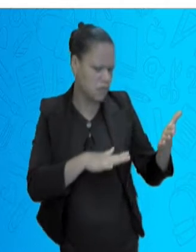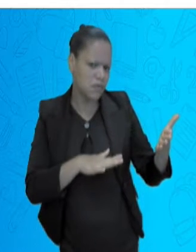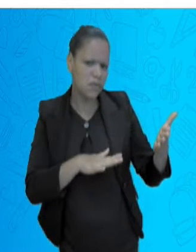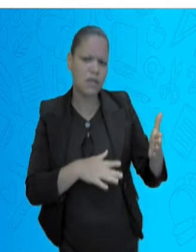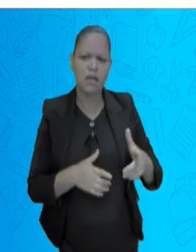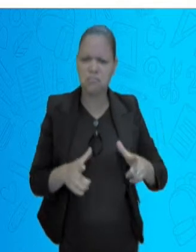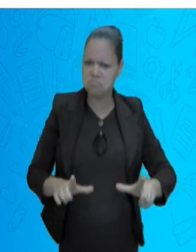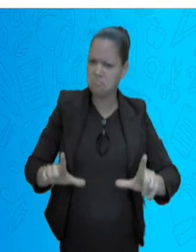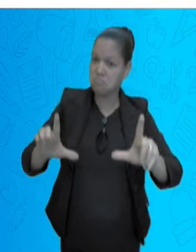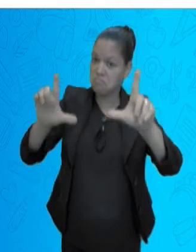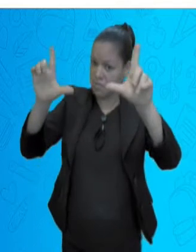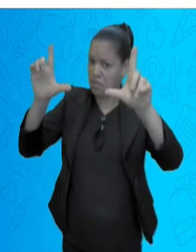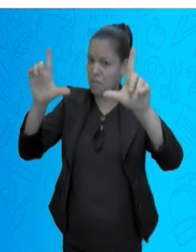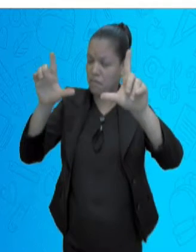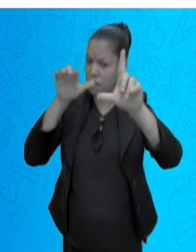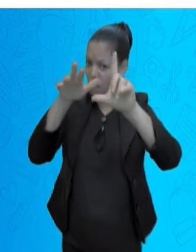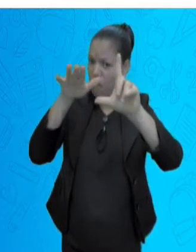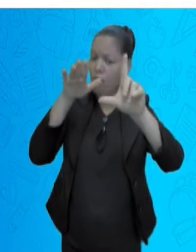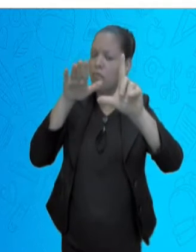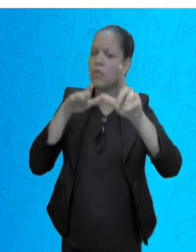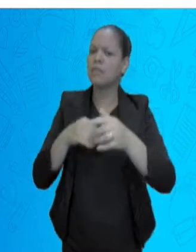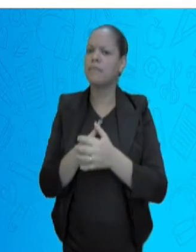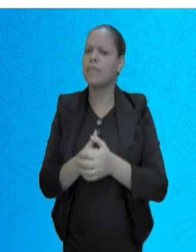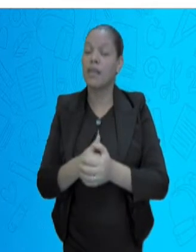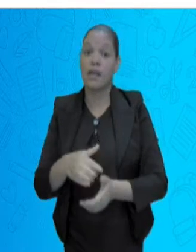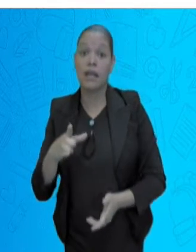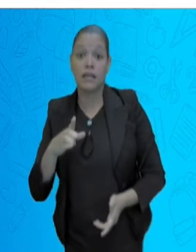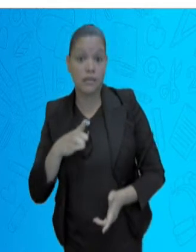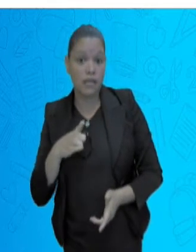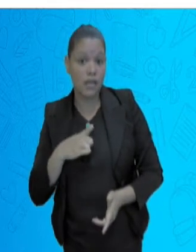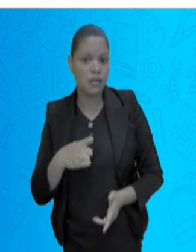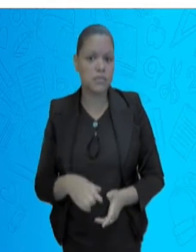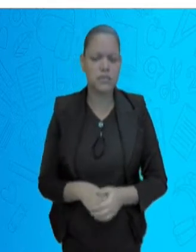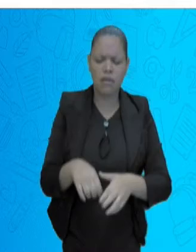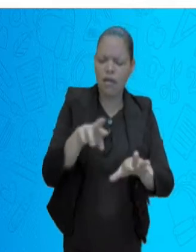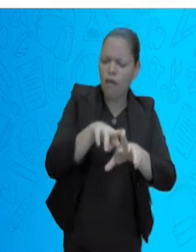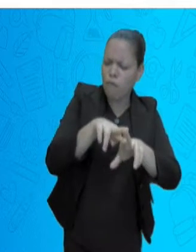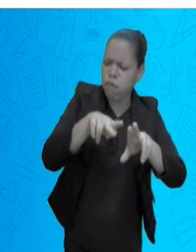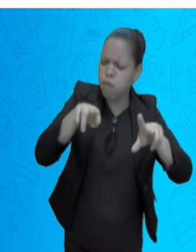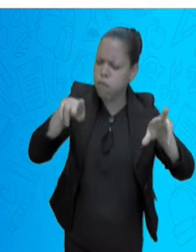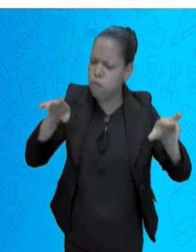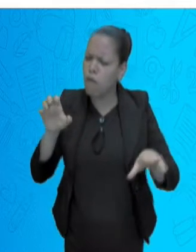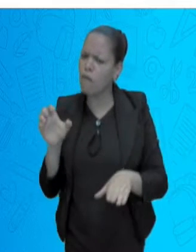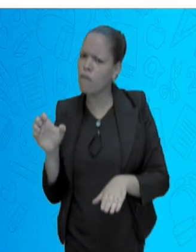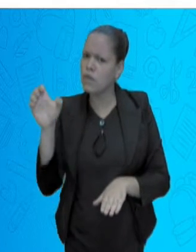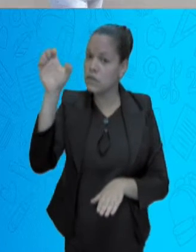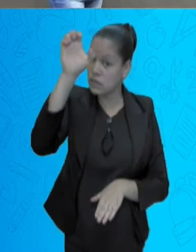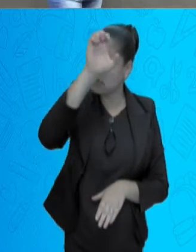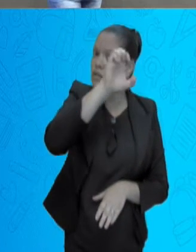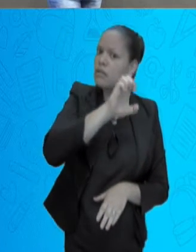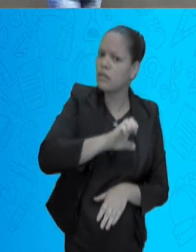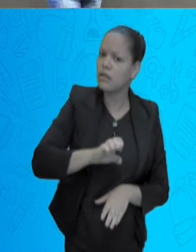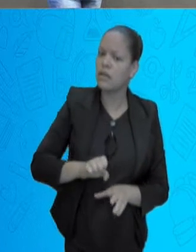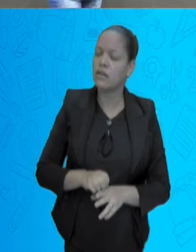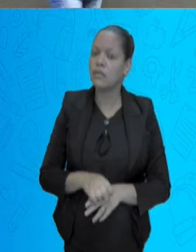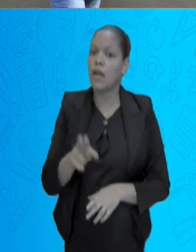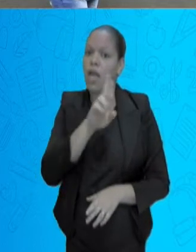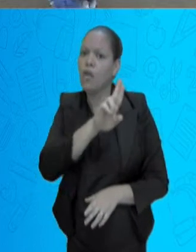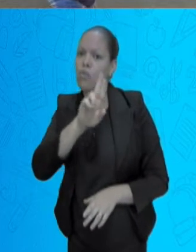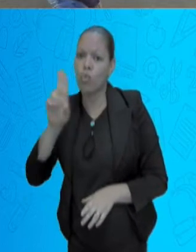nós temos alguns estados e nomes que foram destacados